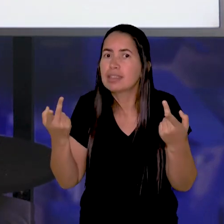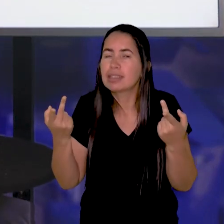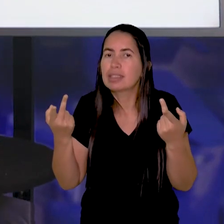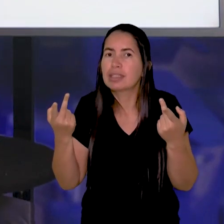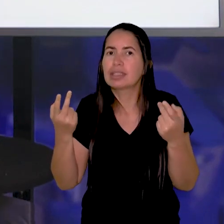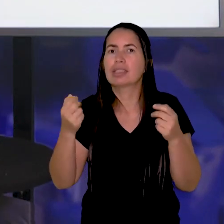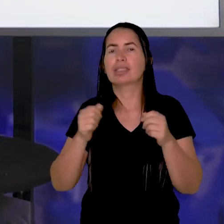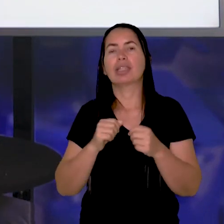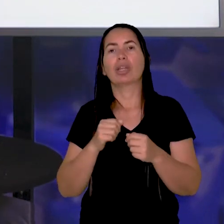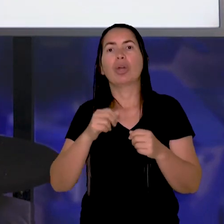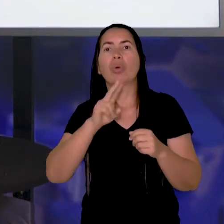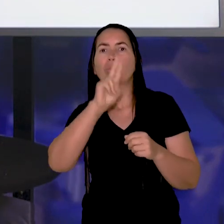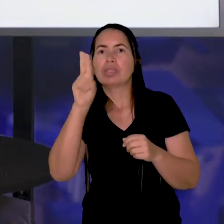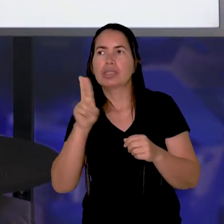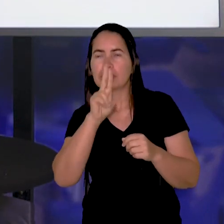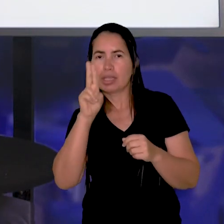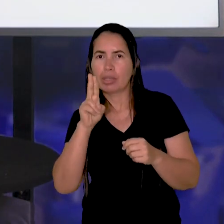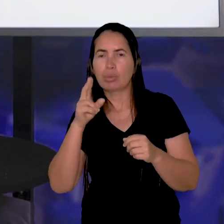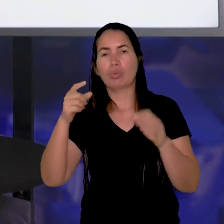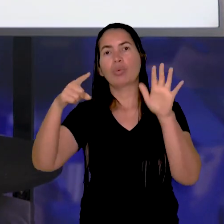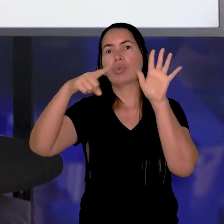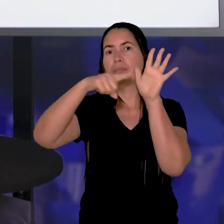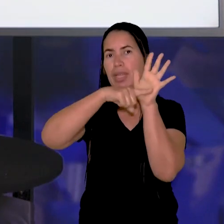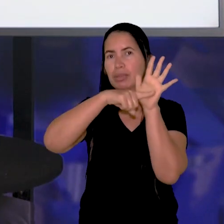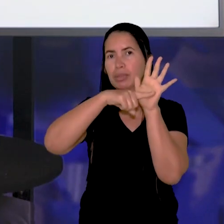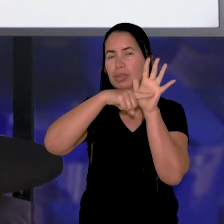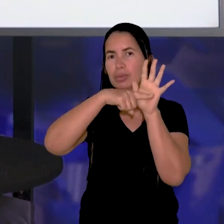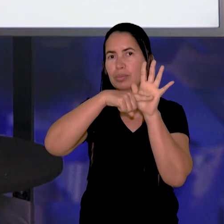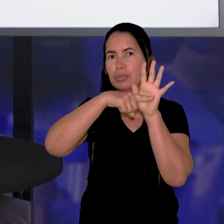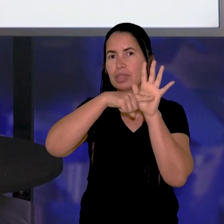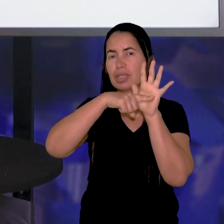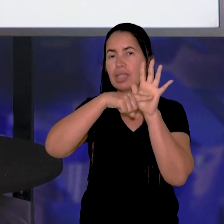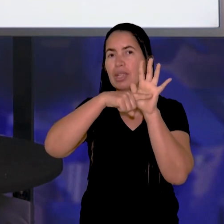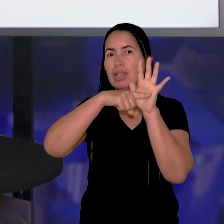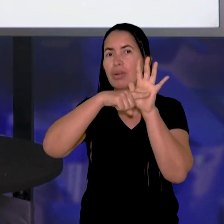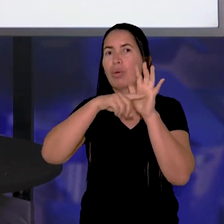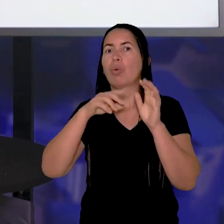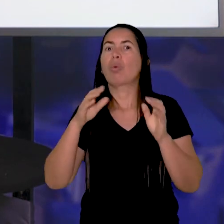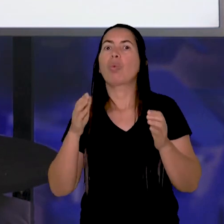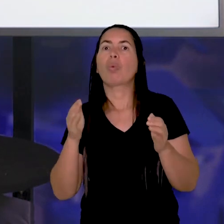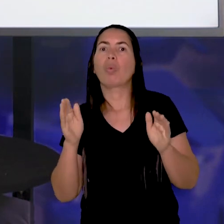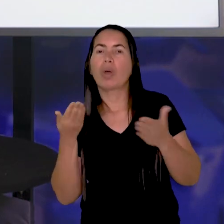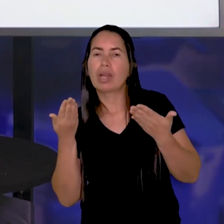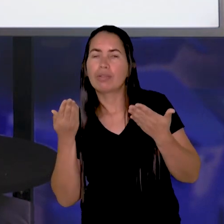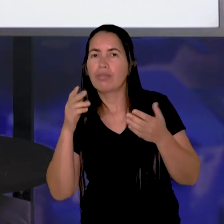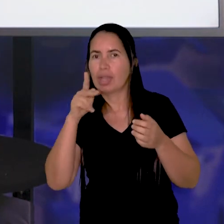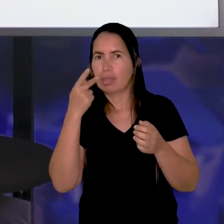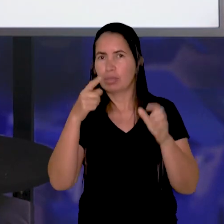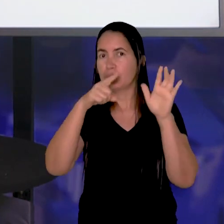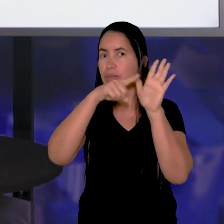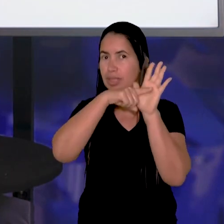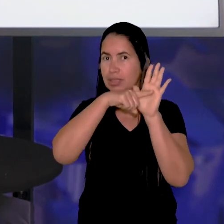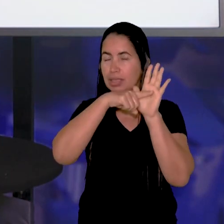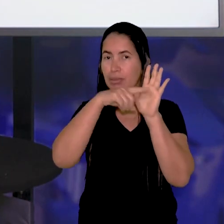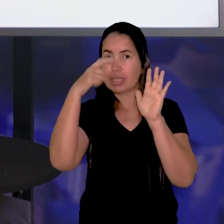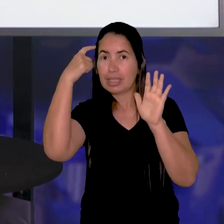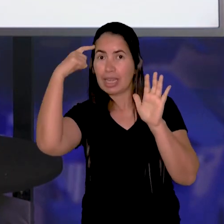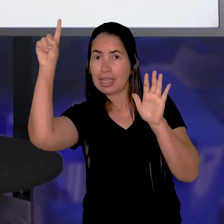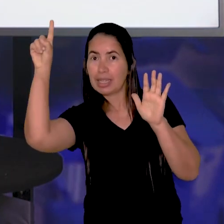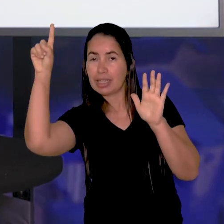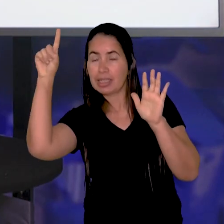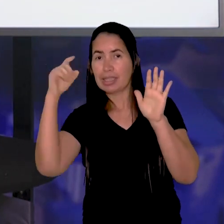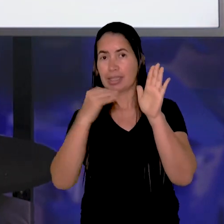duas? Usando a subtração. Quando nós falamos em subtração, nós temos a ideia de